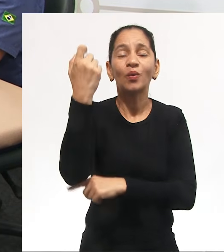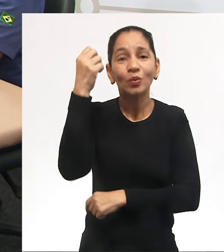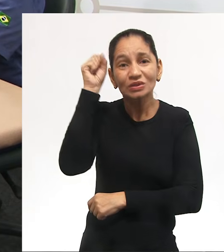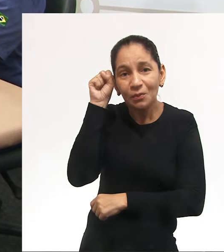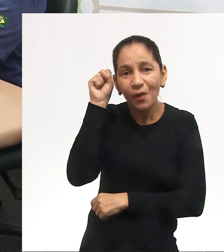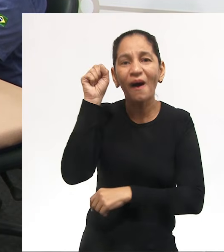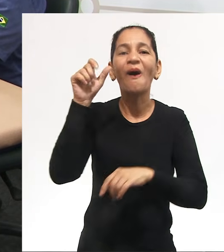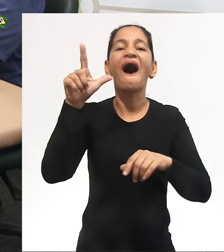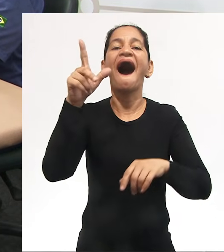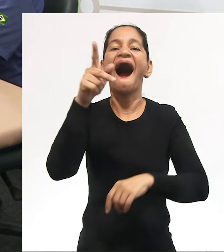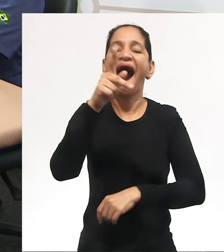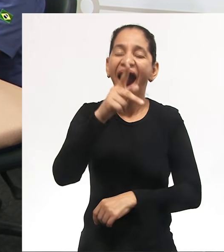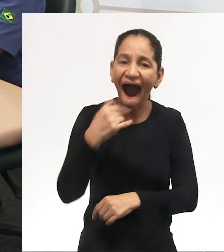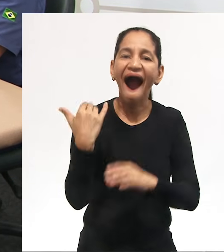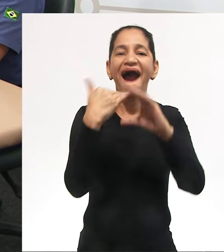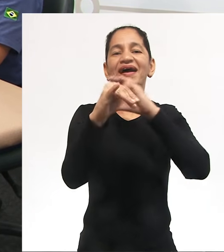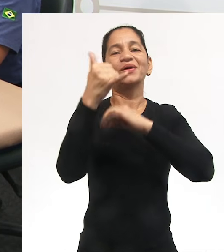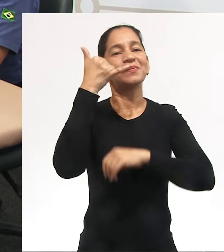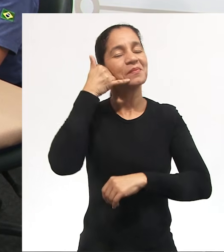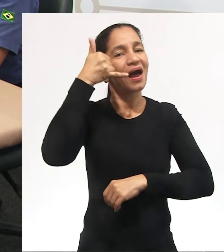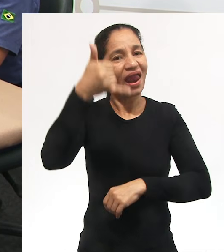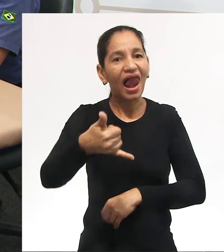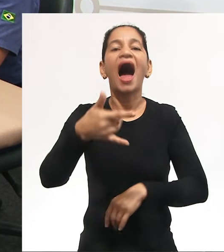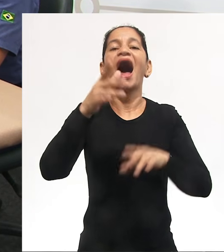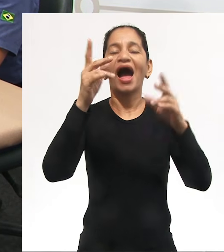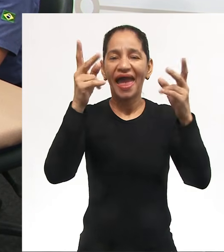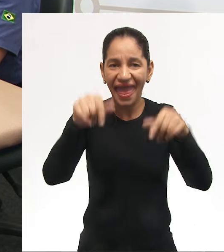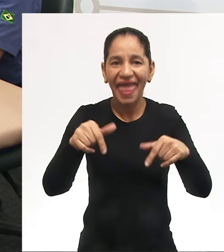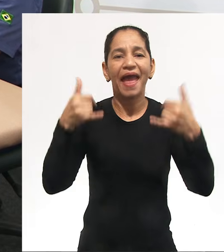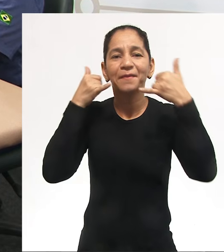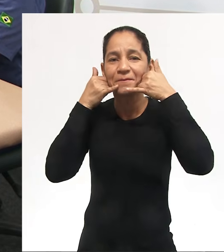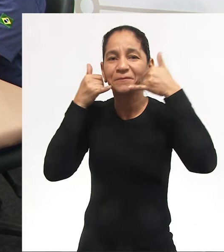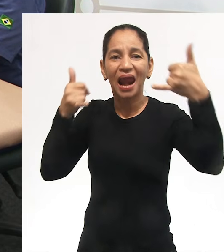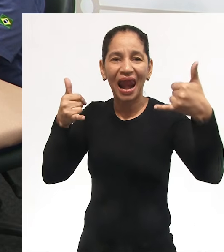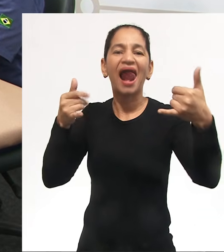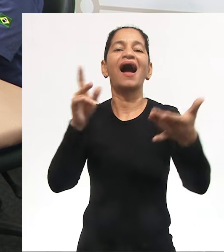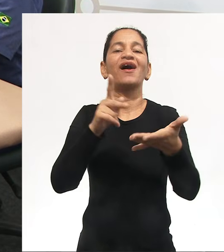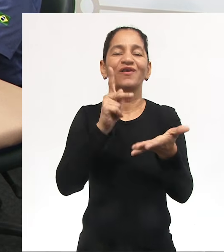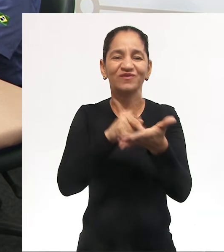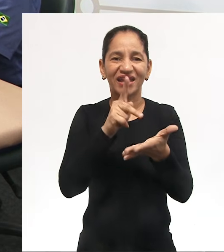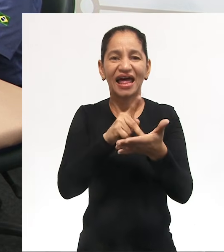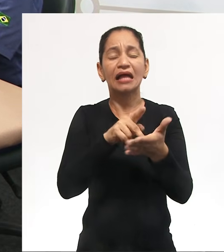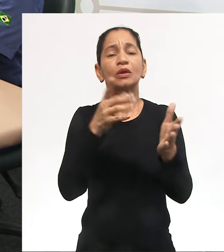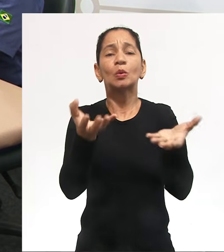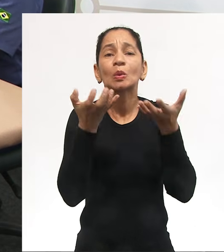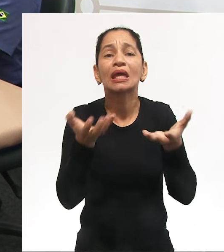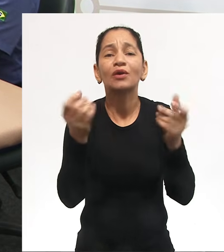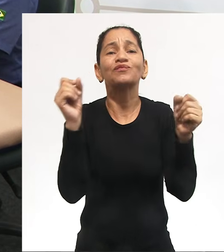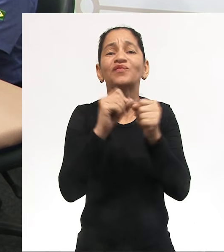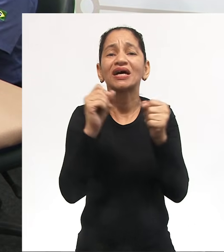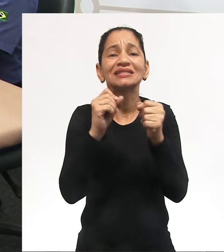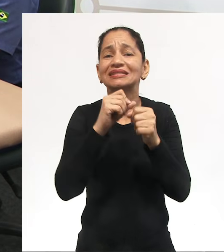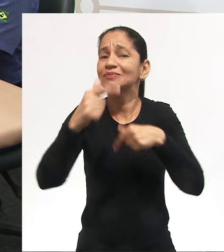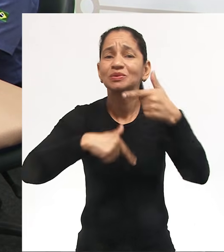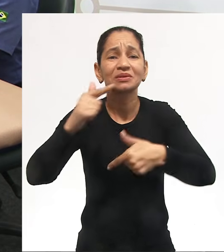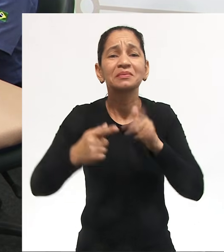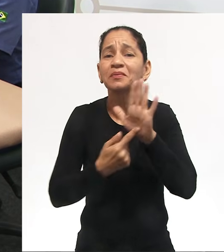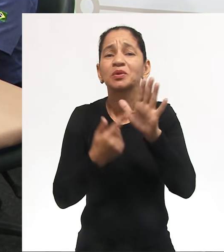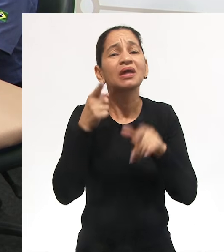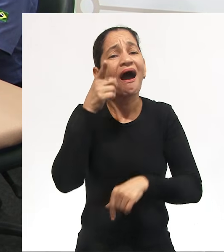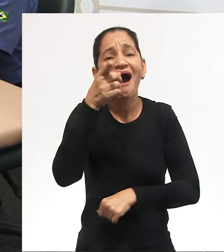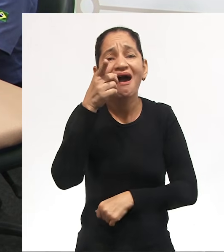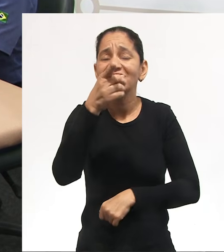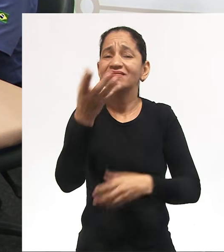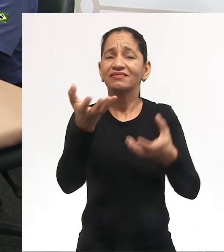eu recebi, posso falar, professor? Sim. Recebi o telefonema do professor Samuel. Aí eu falei, então é com o senhor que eu vou tirar todas as dúvidas, né? Professor, eu quero fazer o